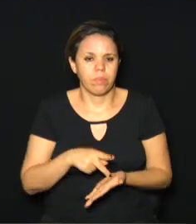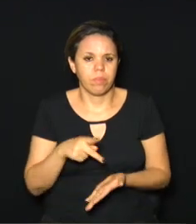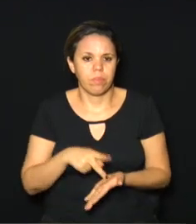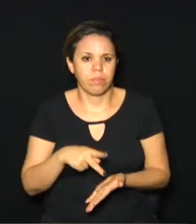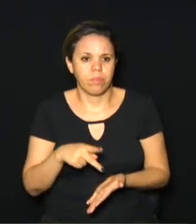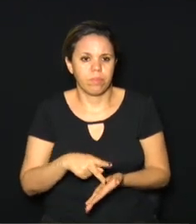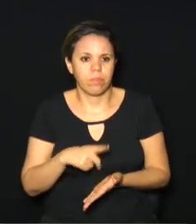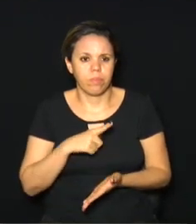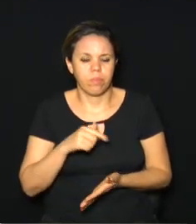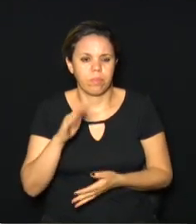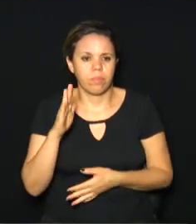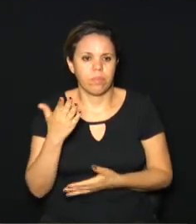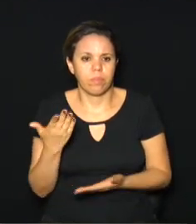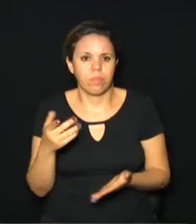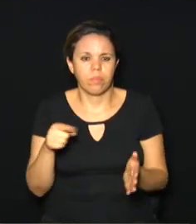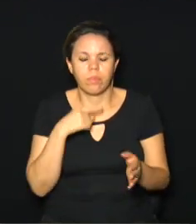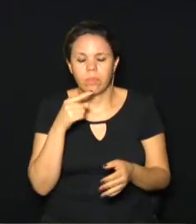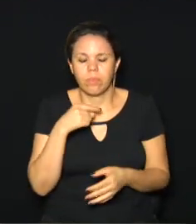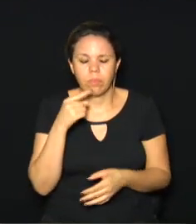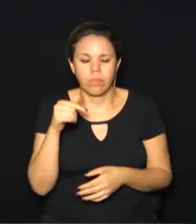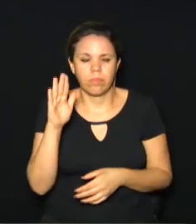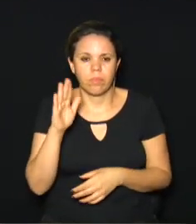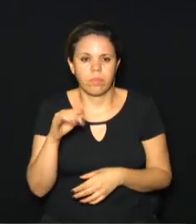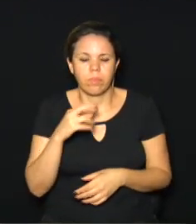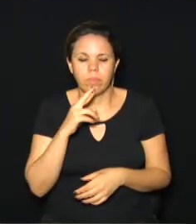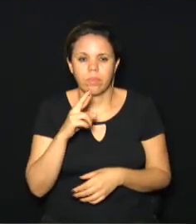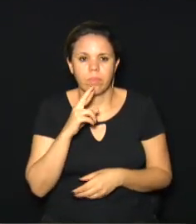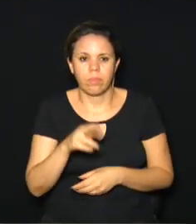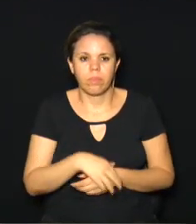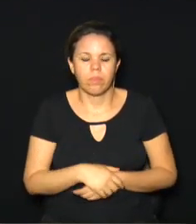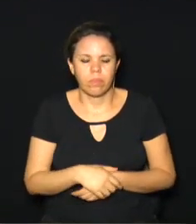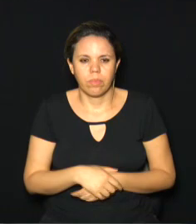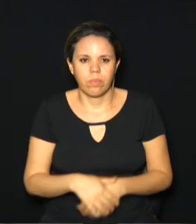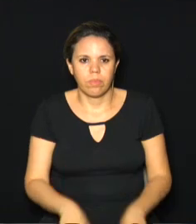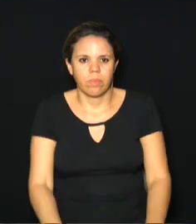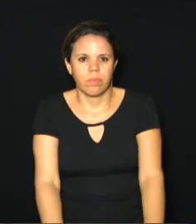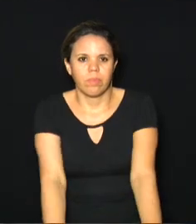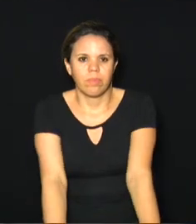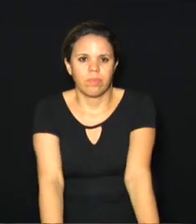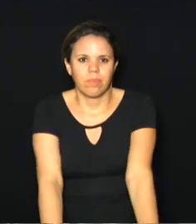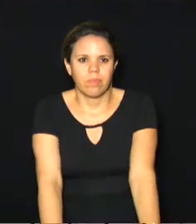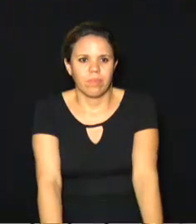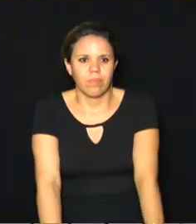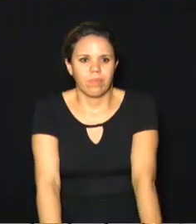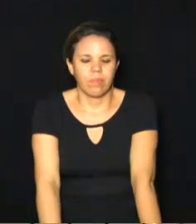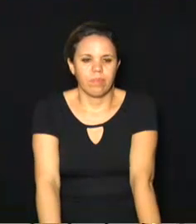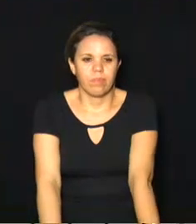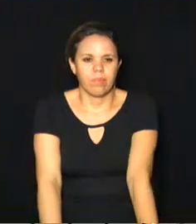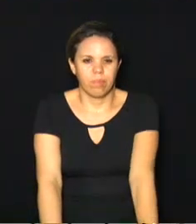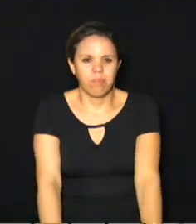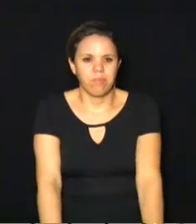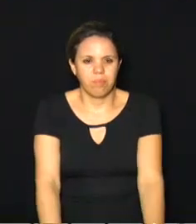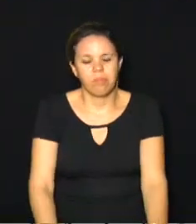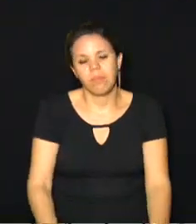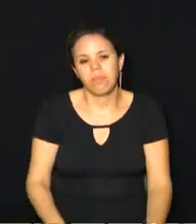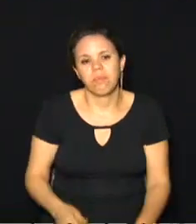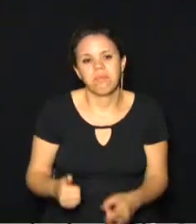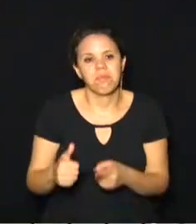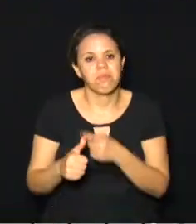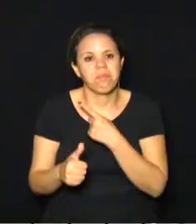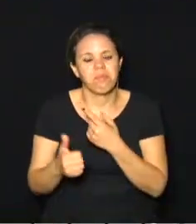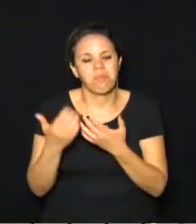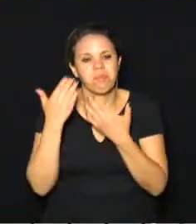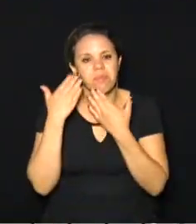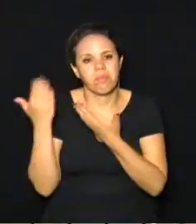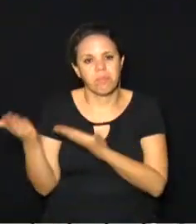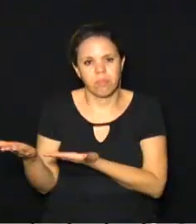nós temos muito mais perguntas, né, do que respostas, né? Eduardo, acho que foi muito... Primeiro que quero